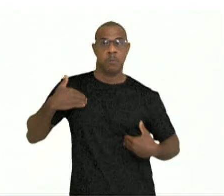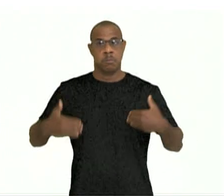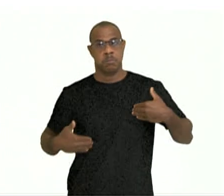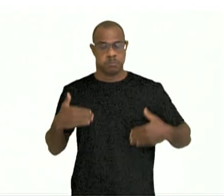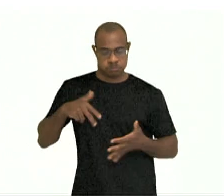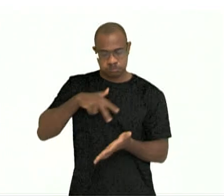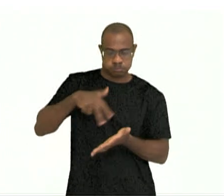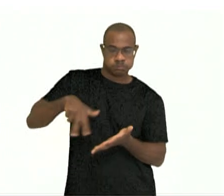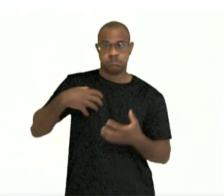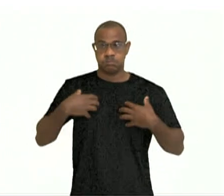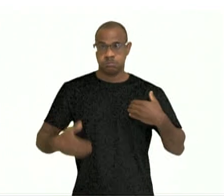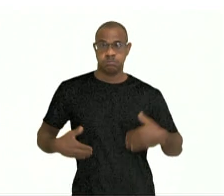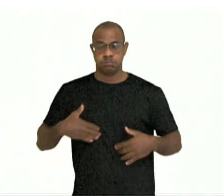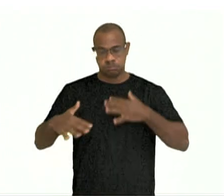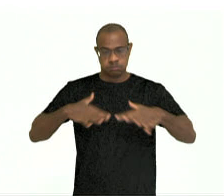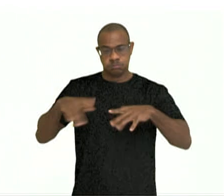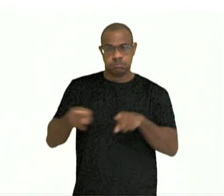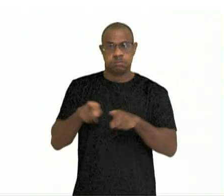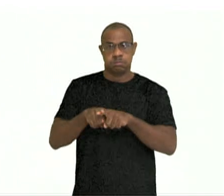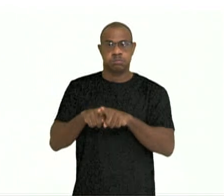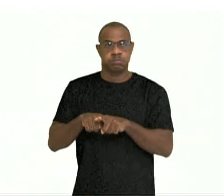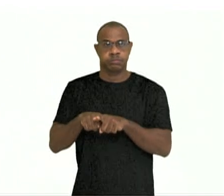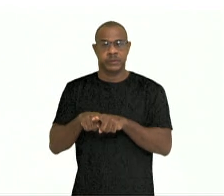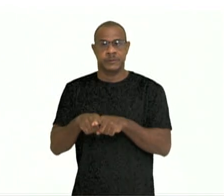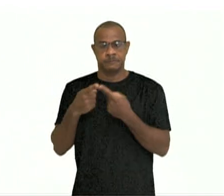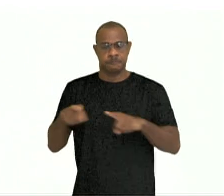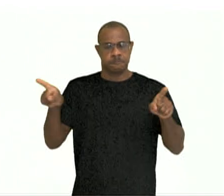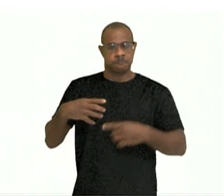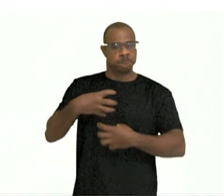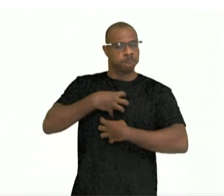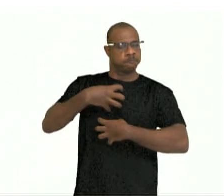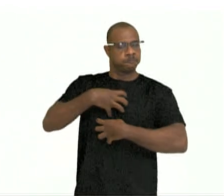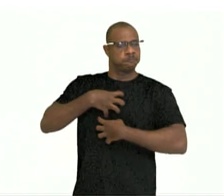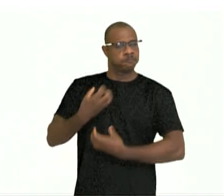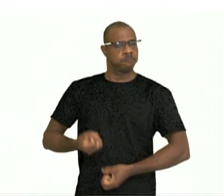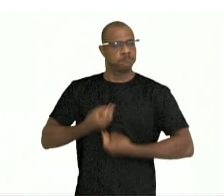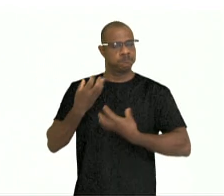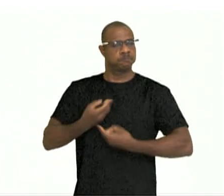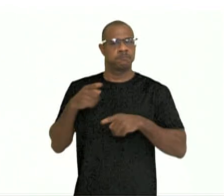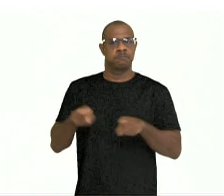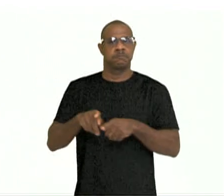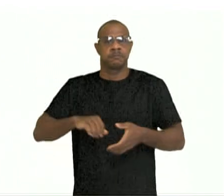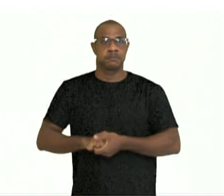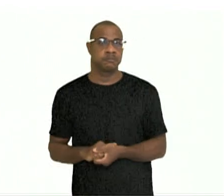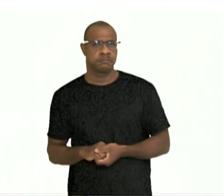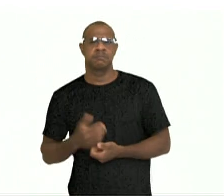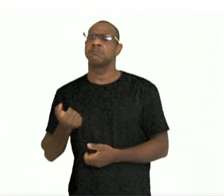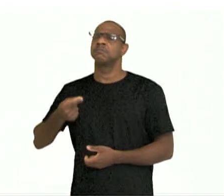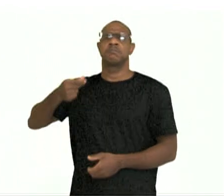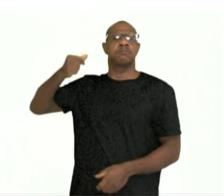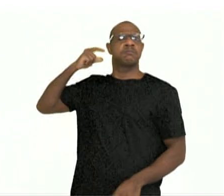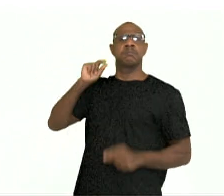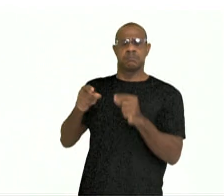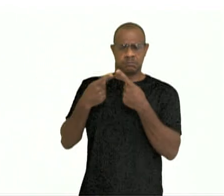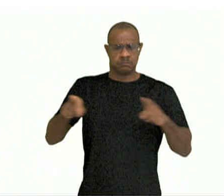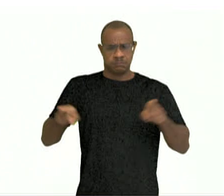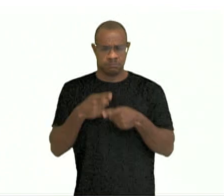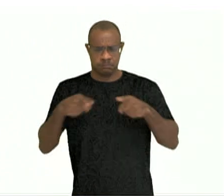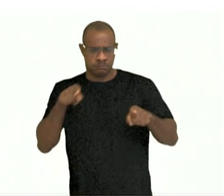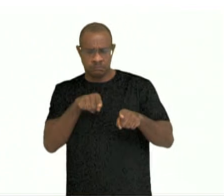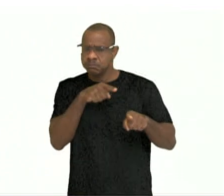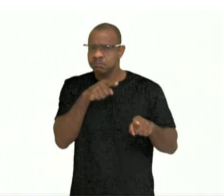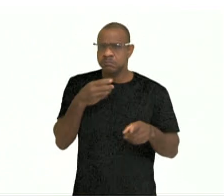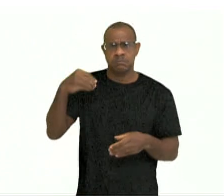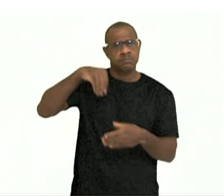voz e os sons que a partir dela eram produzidos. Segundo a crença, o uso da música dentro